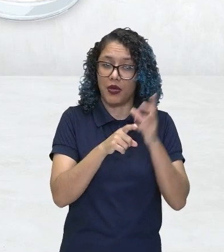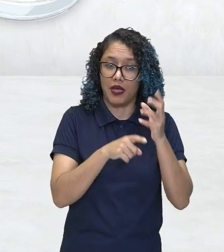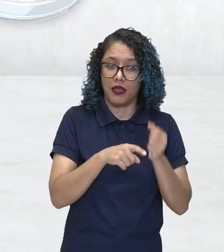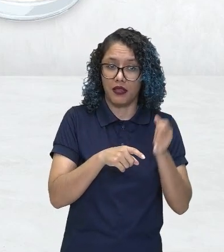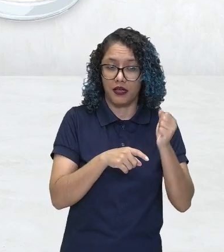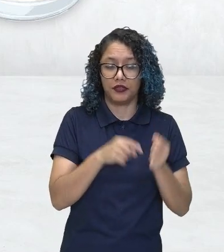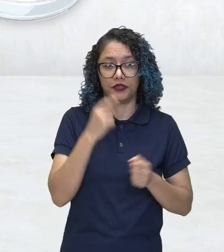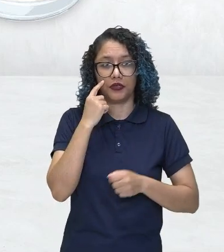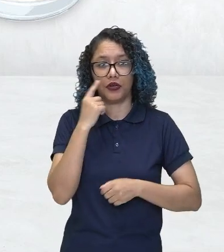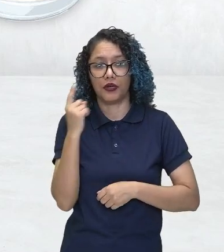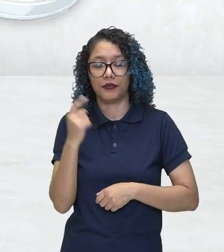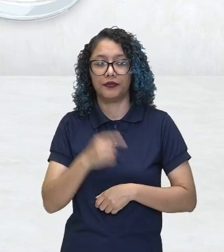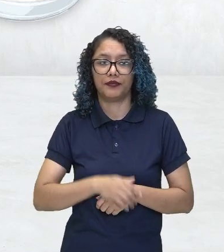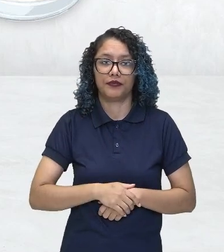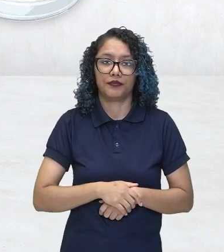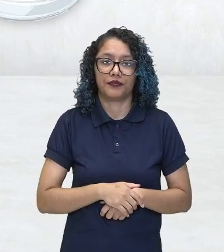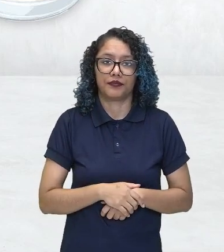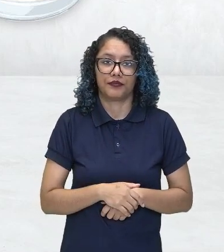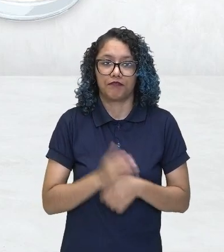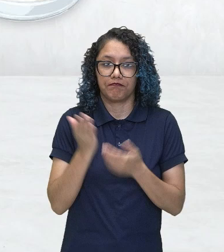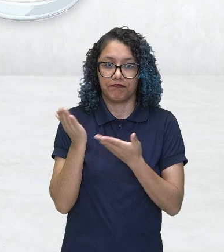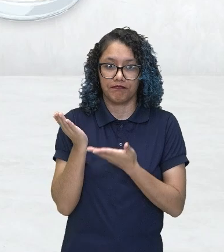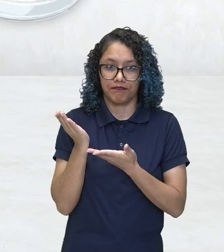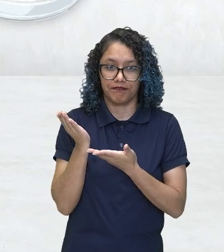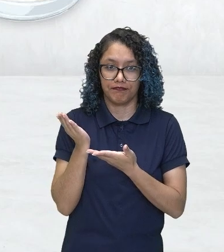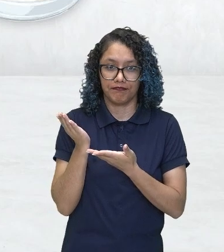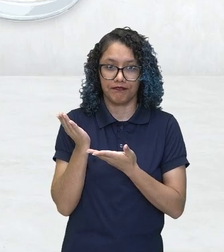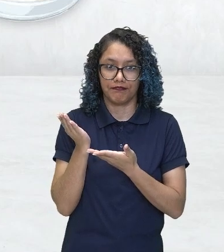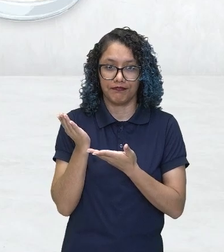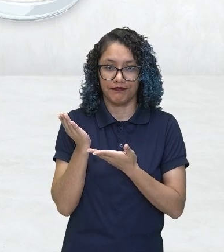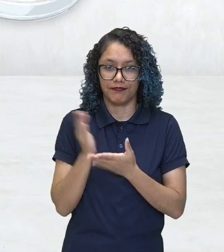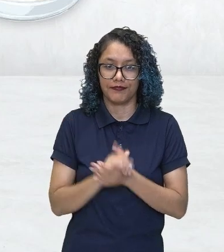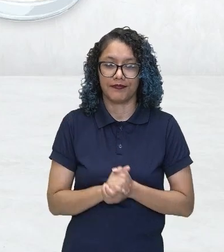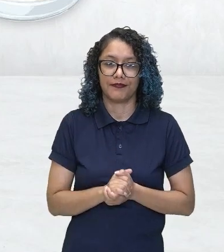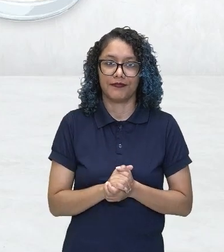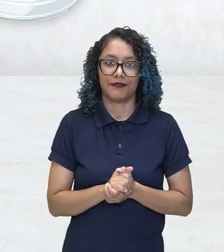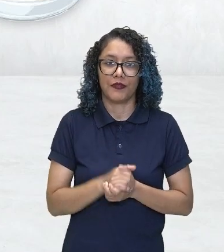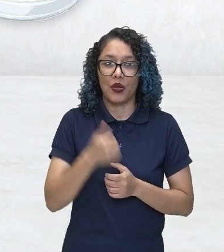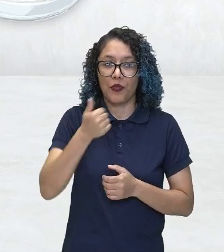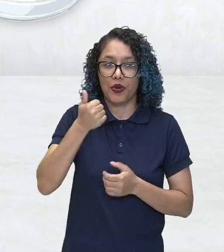aqui, né, de um lado, aqui nós temos